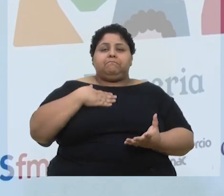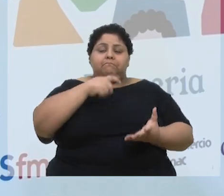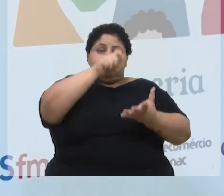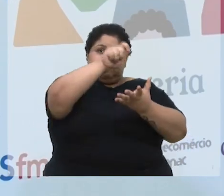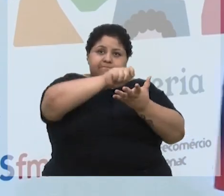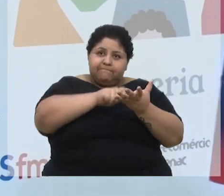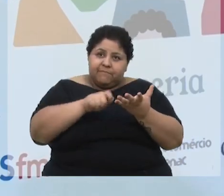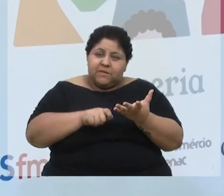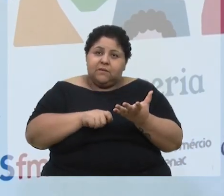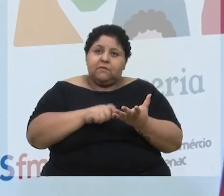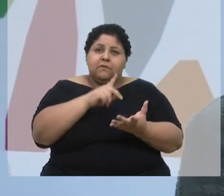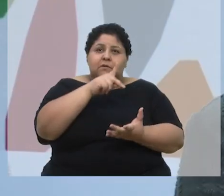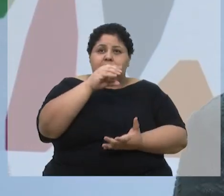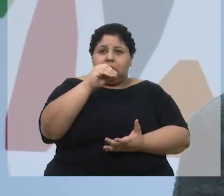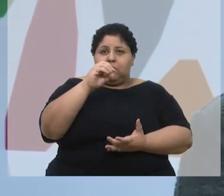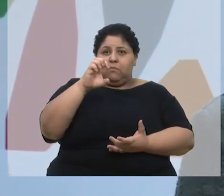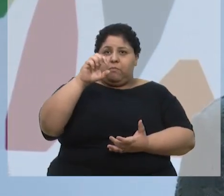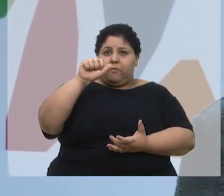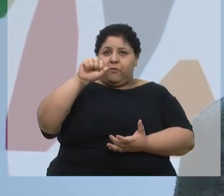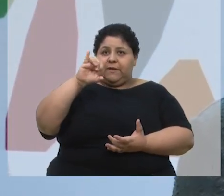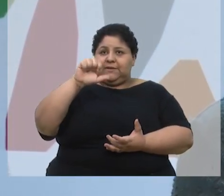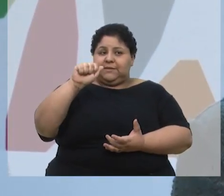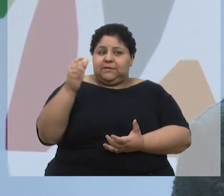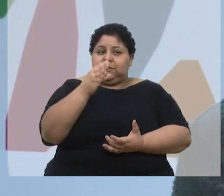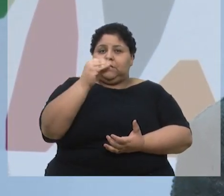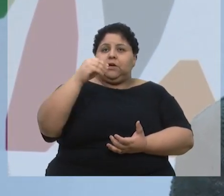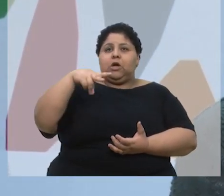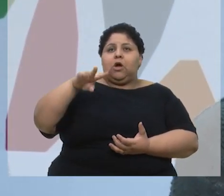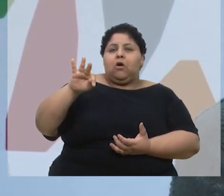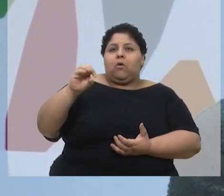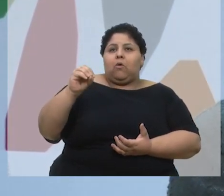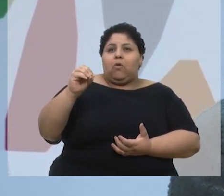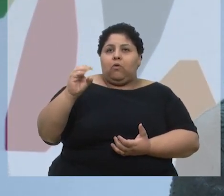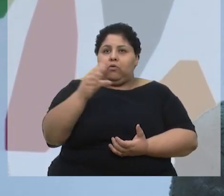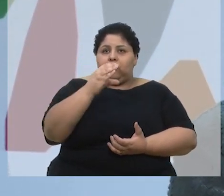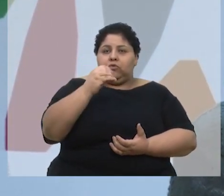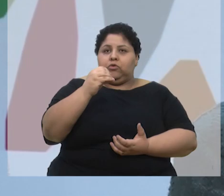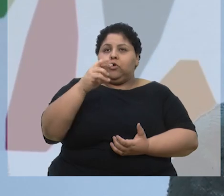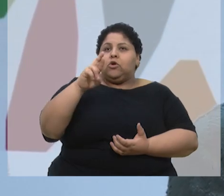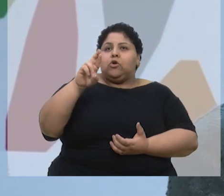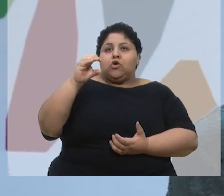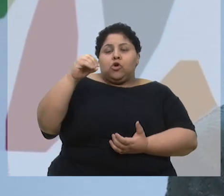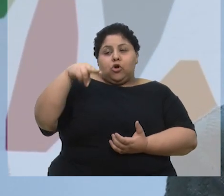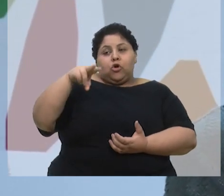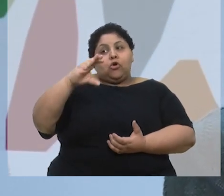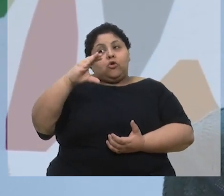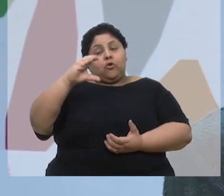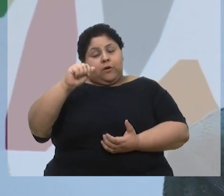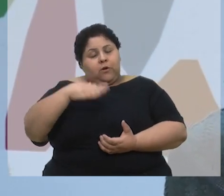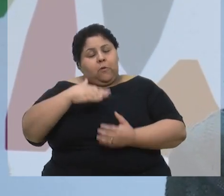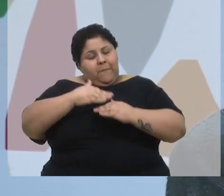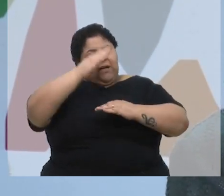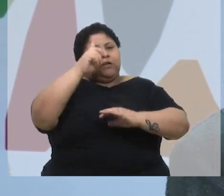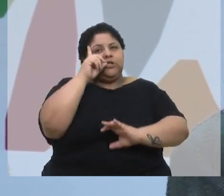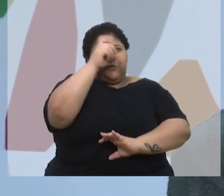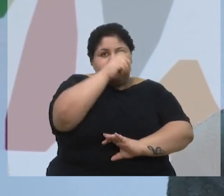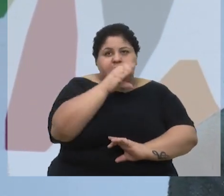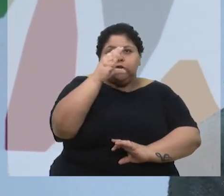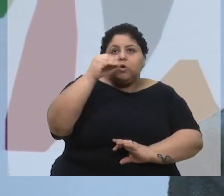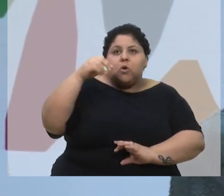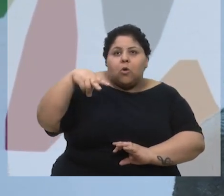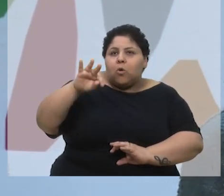13, né? A partir de então, confinada, prof, eu me resolvi escritora. E aí eu comecei a